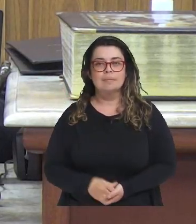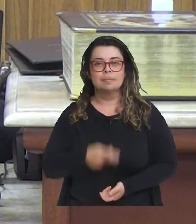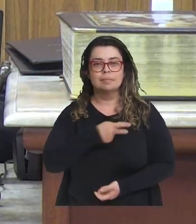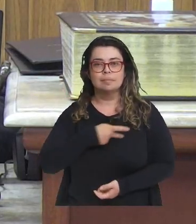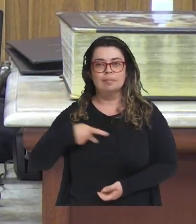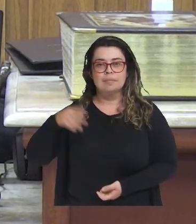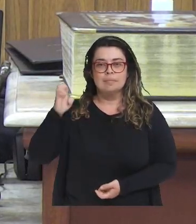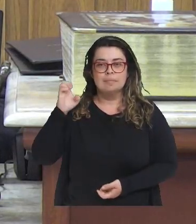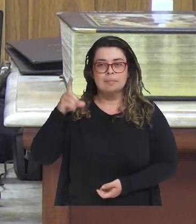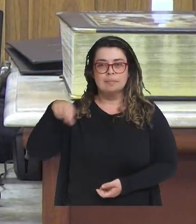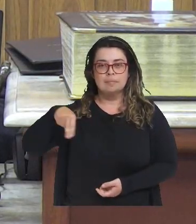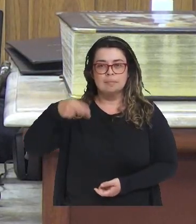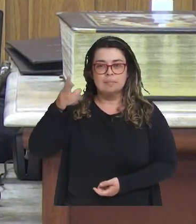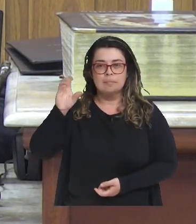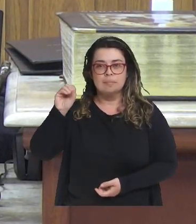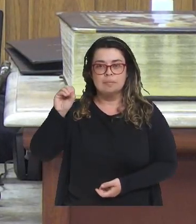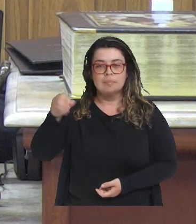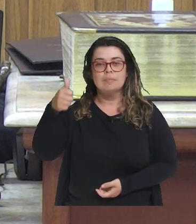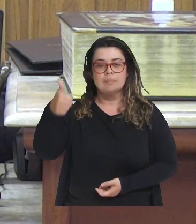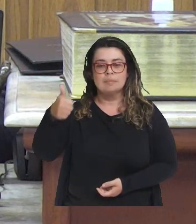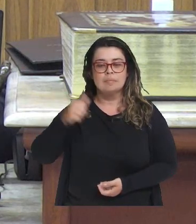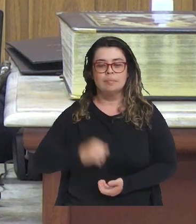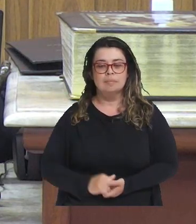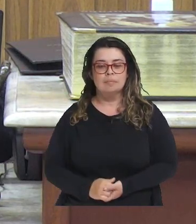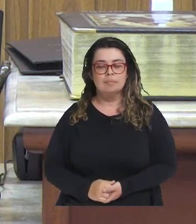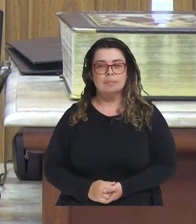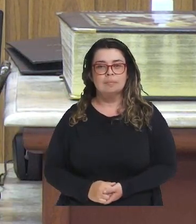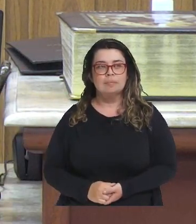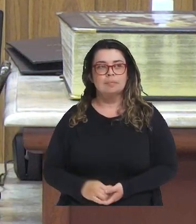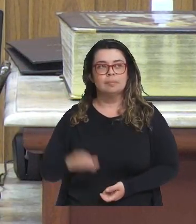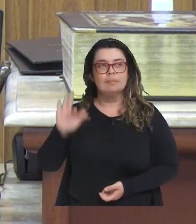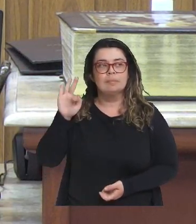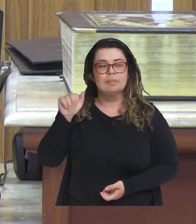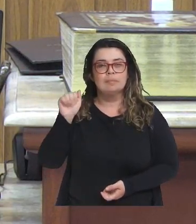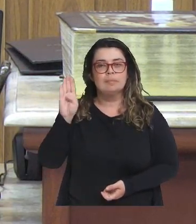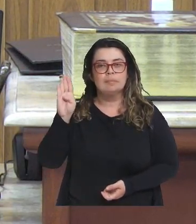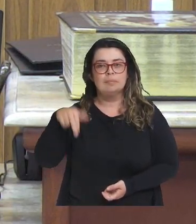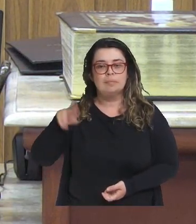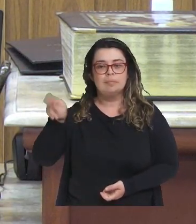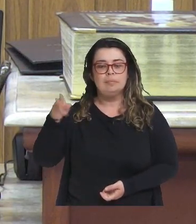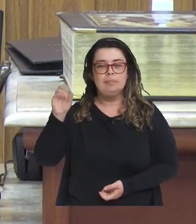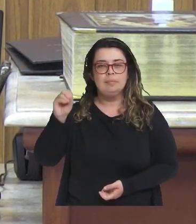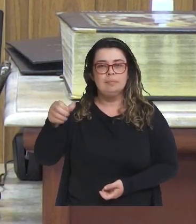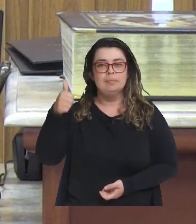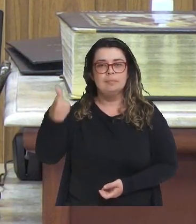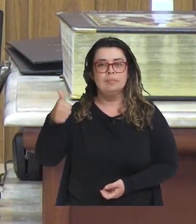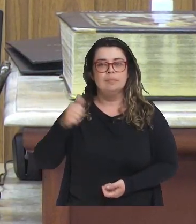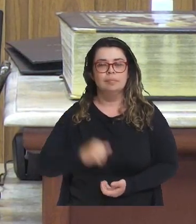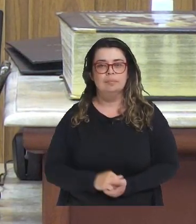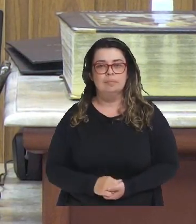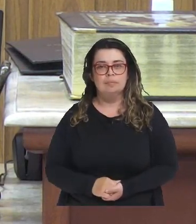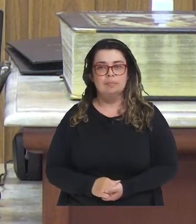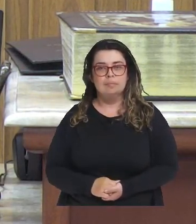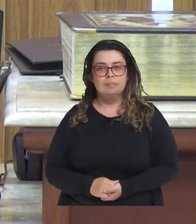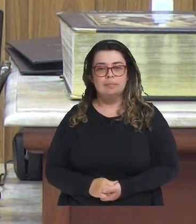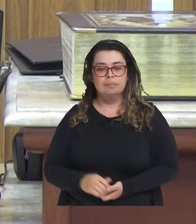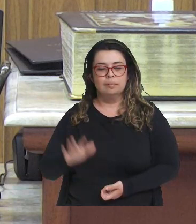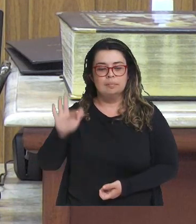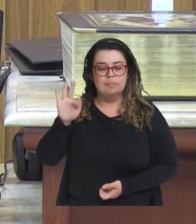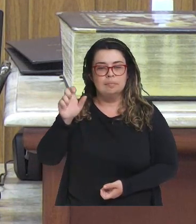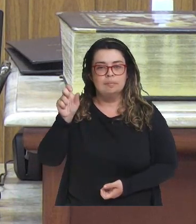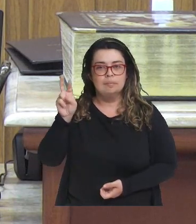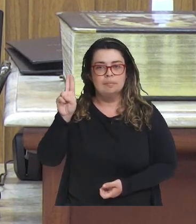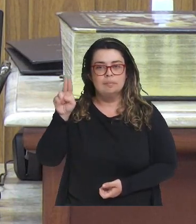Souza. Pastor Edinho, presente. Fábio Alex Nunes. Fabinho, alerta verbal, presente. Fernando Vieira.